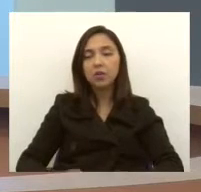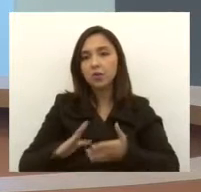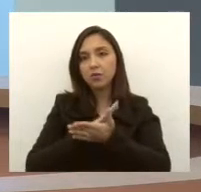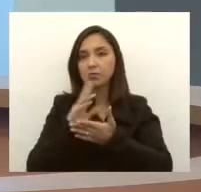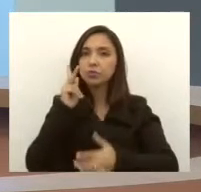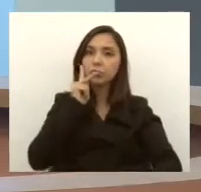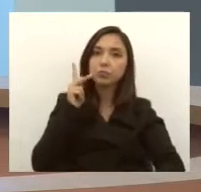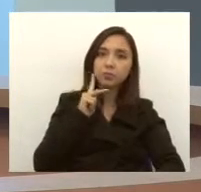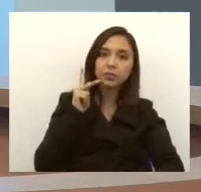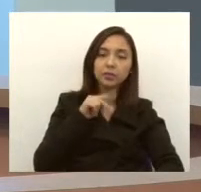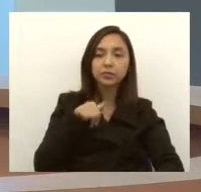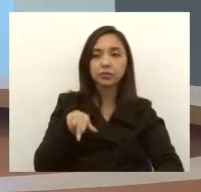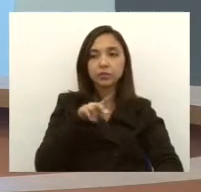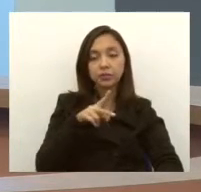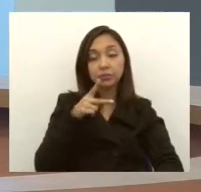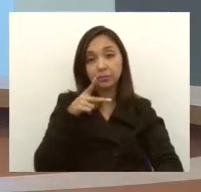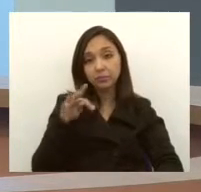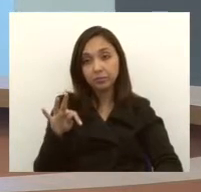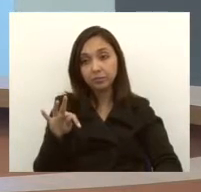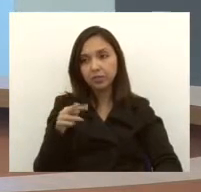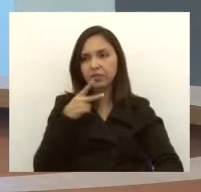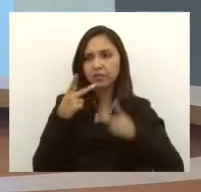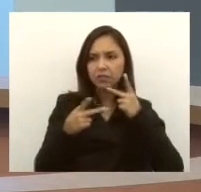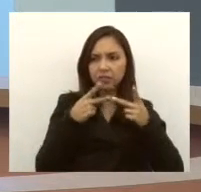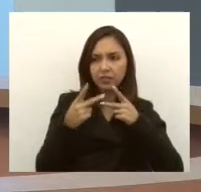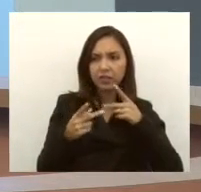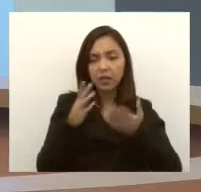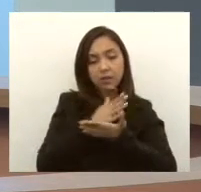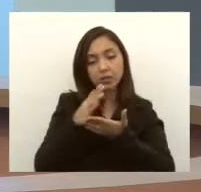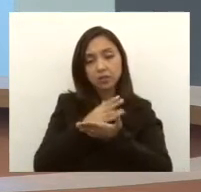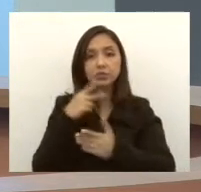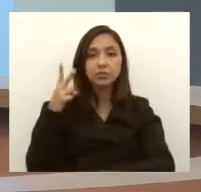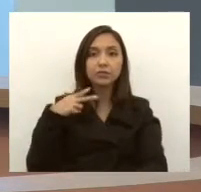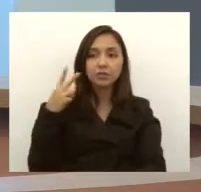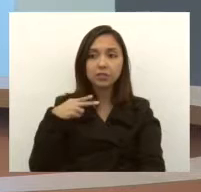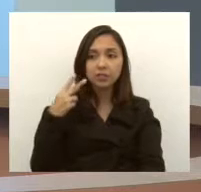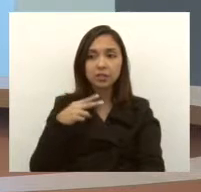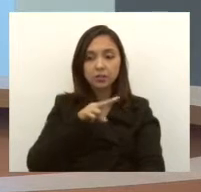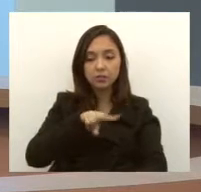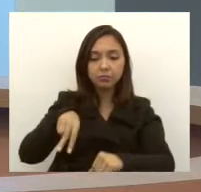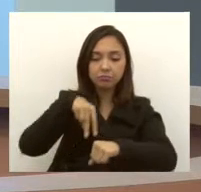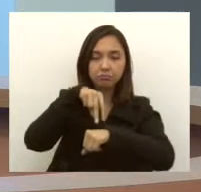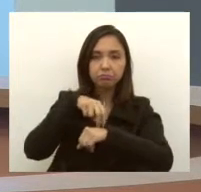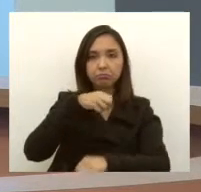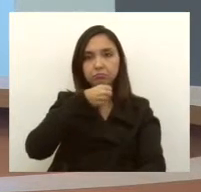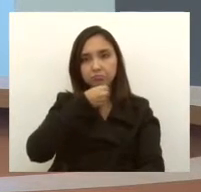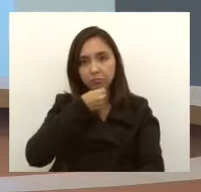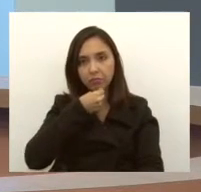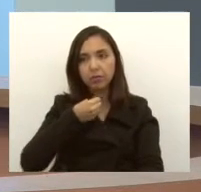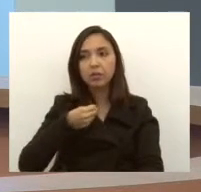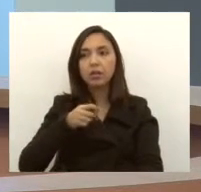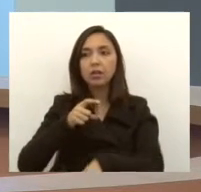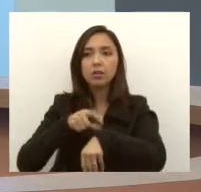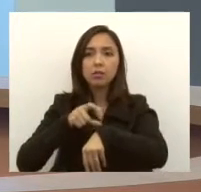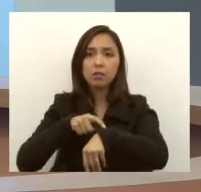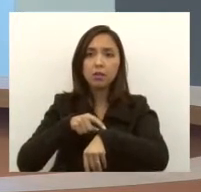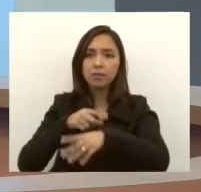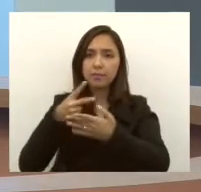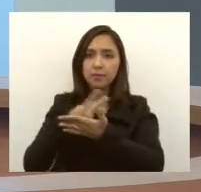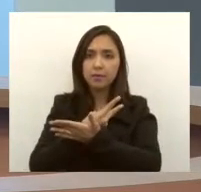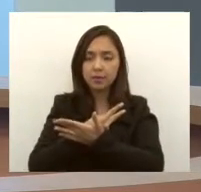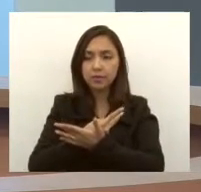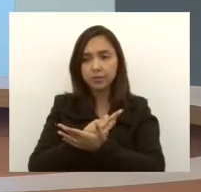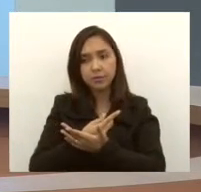dos Trabalhadores que vieram aqui falar que esses vereadores estavam utilizando o tempo de maneira incorreta.